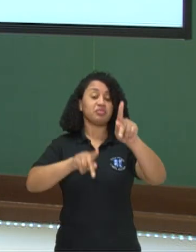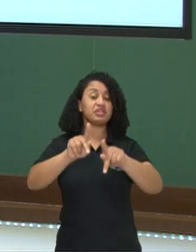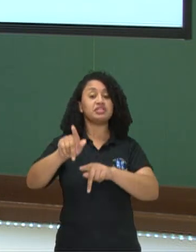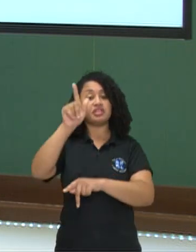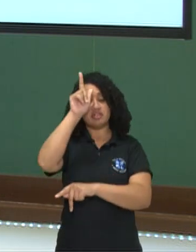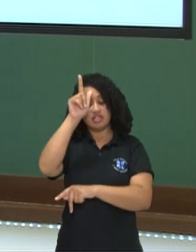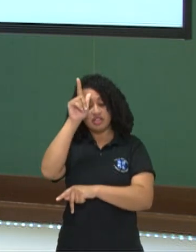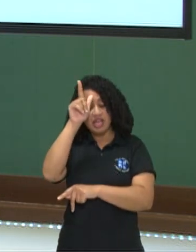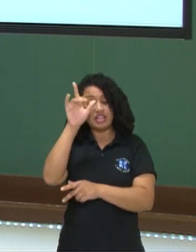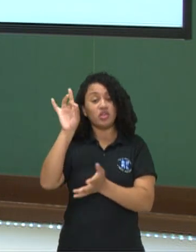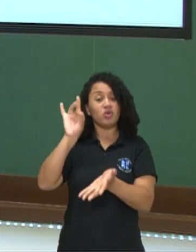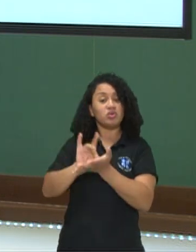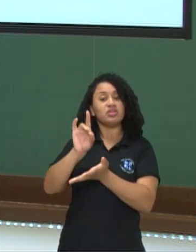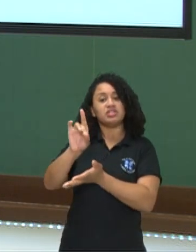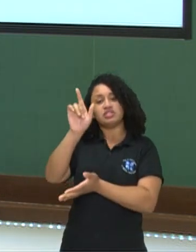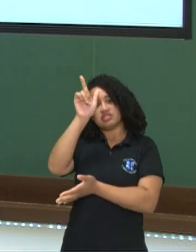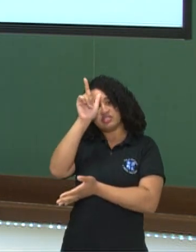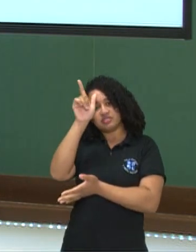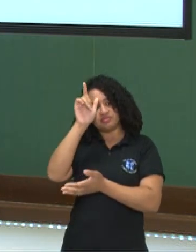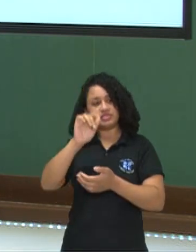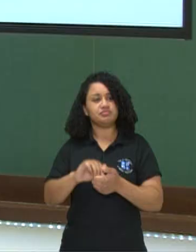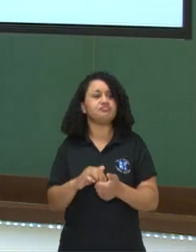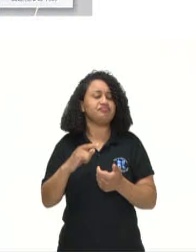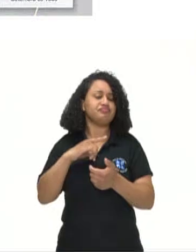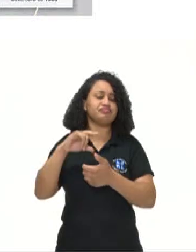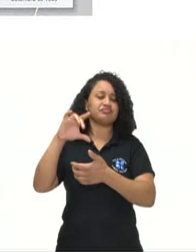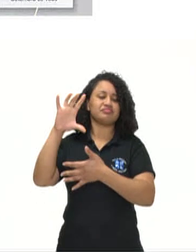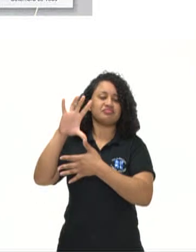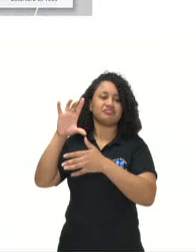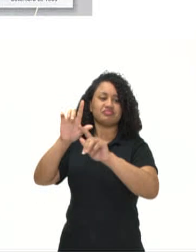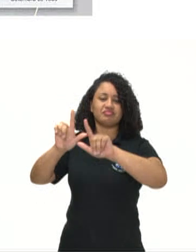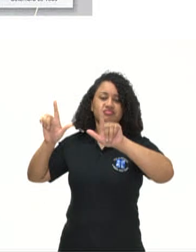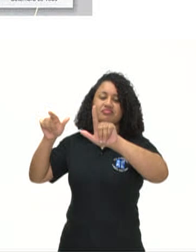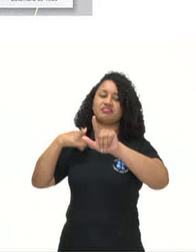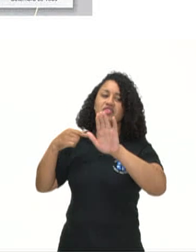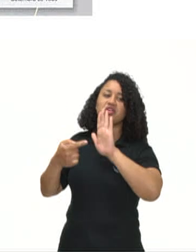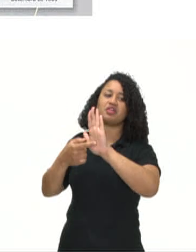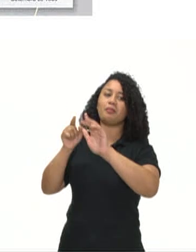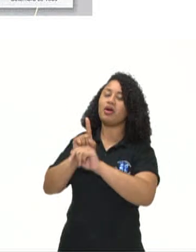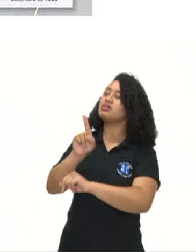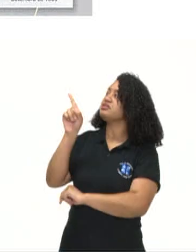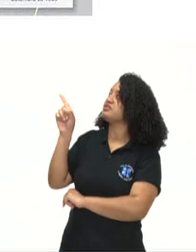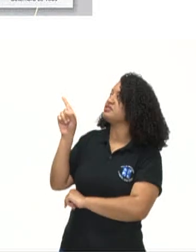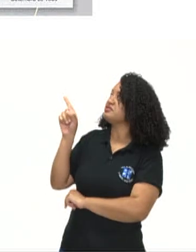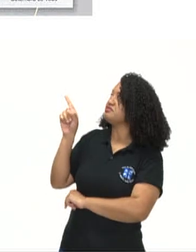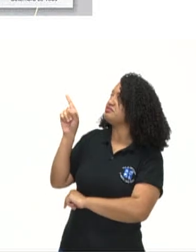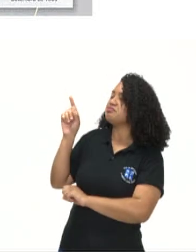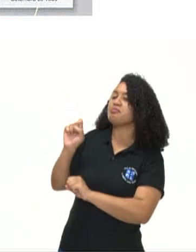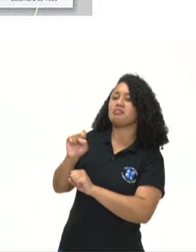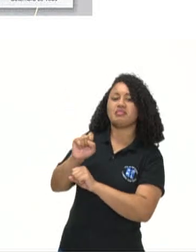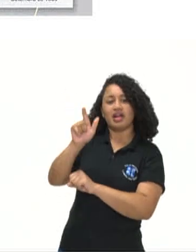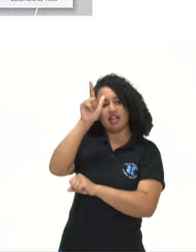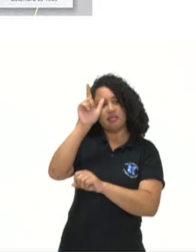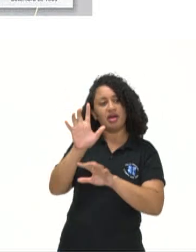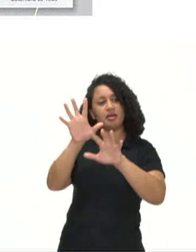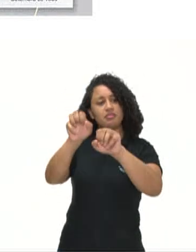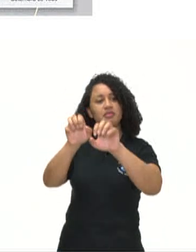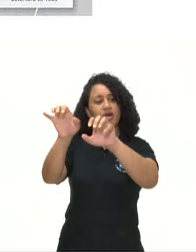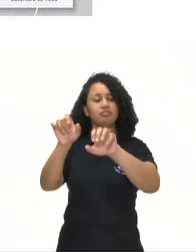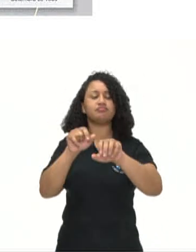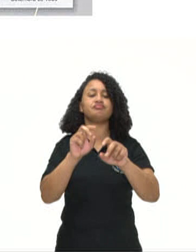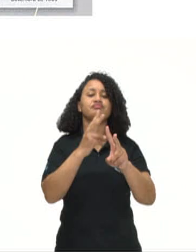origem germânica nesses lugares. O mapinha do seu lado direito mostra essas invasões da Alemanha sobre a